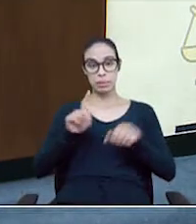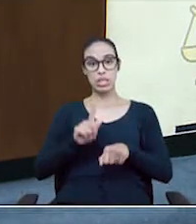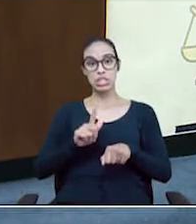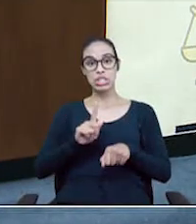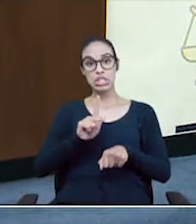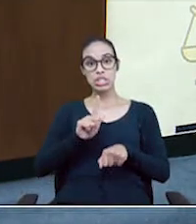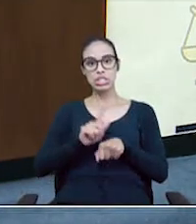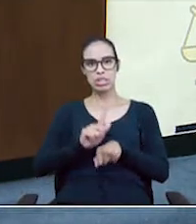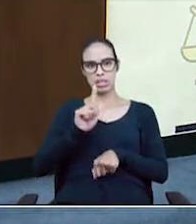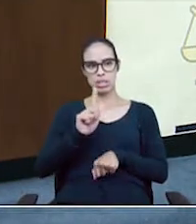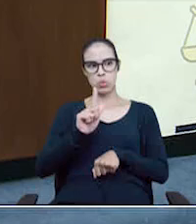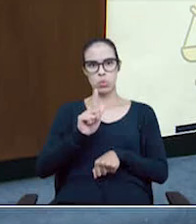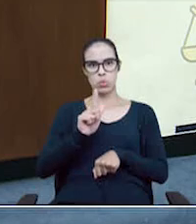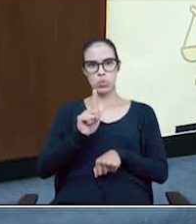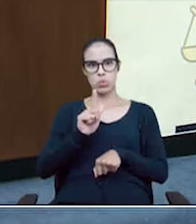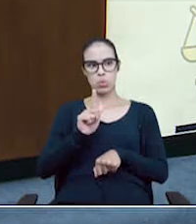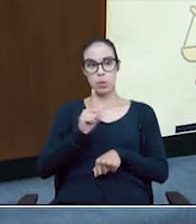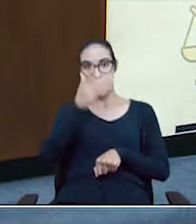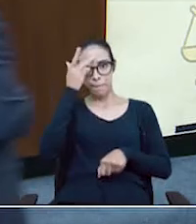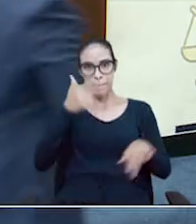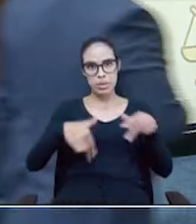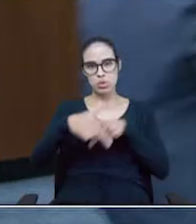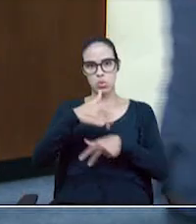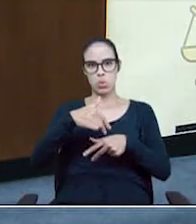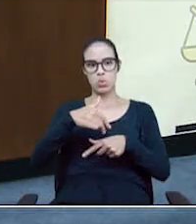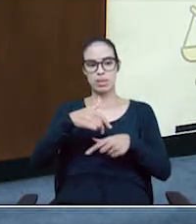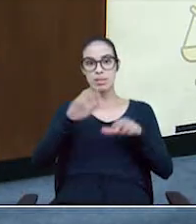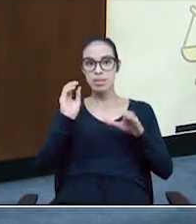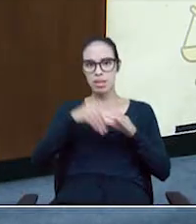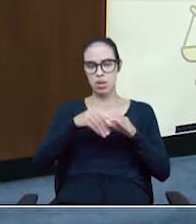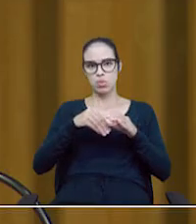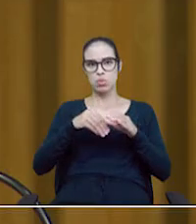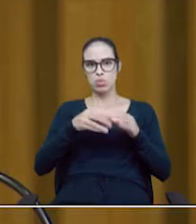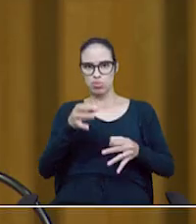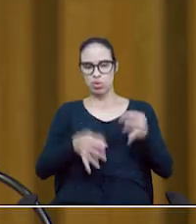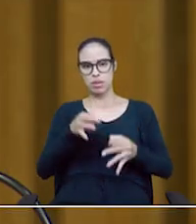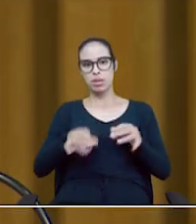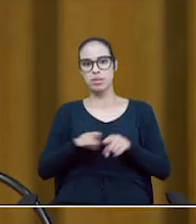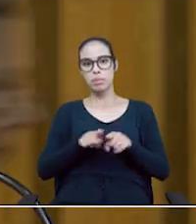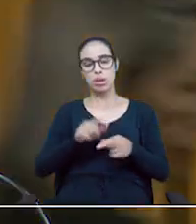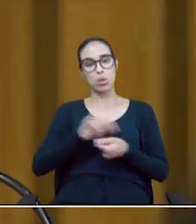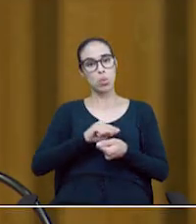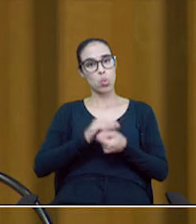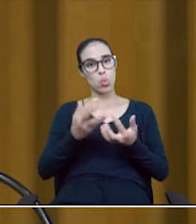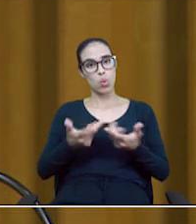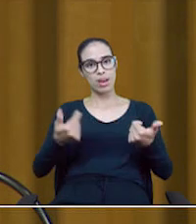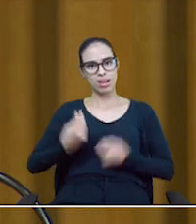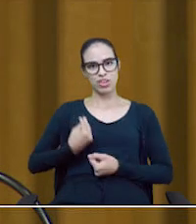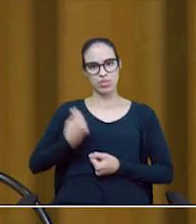Tribunais, Qualidade de Vida no Trabalho Associada à Avaliação por Competências e